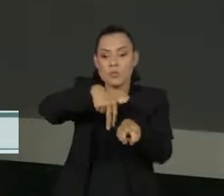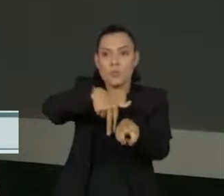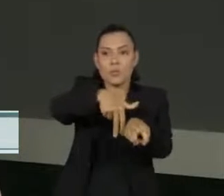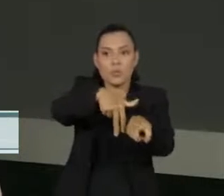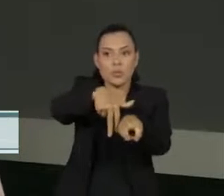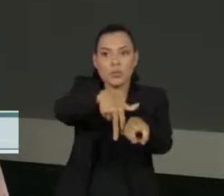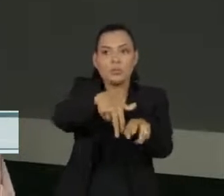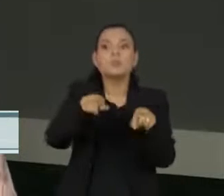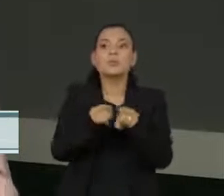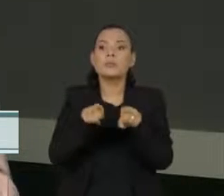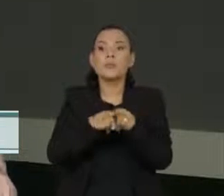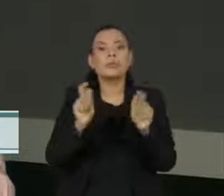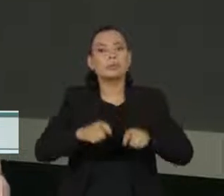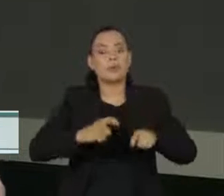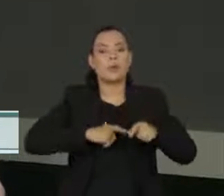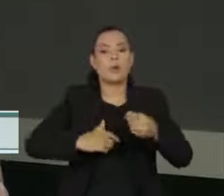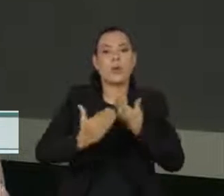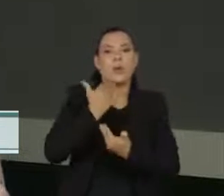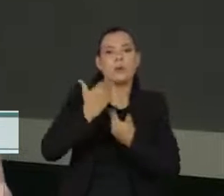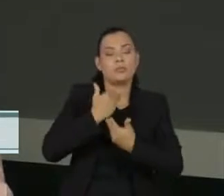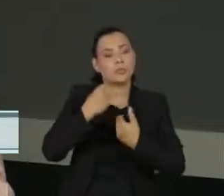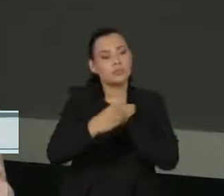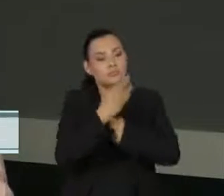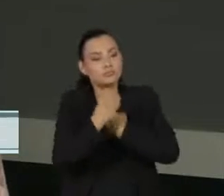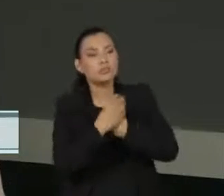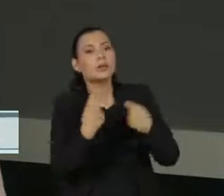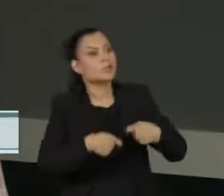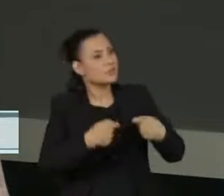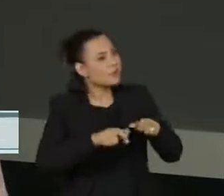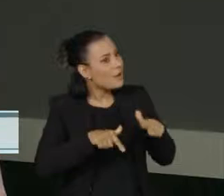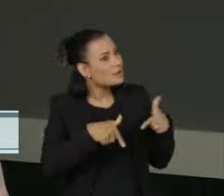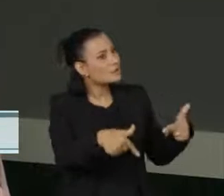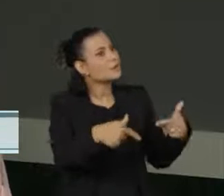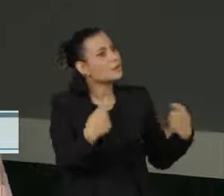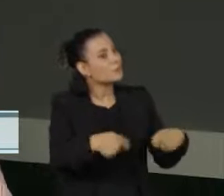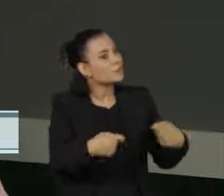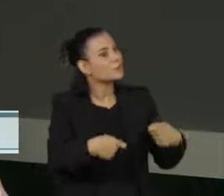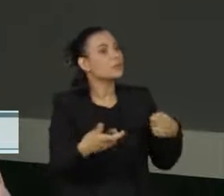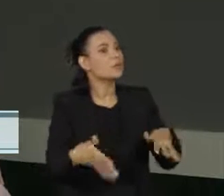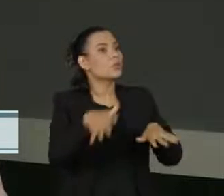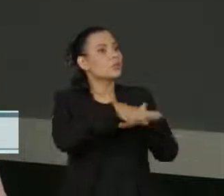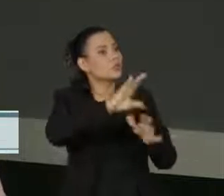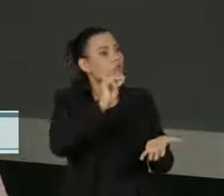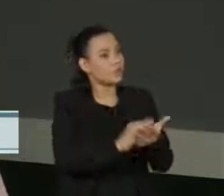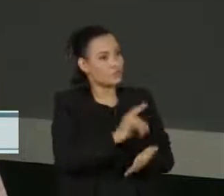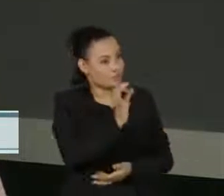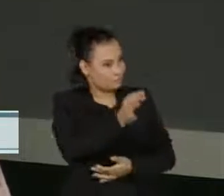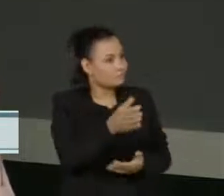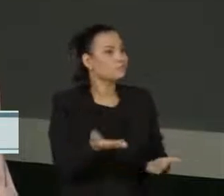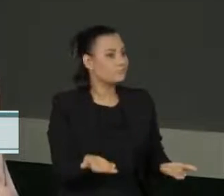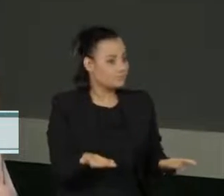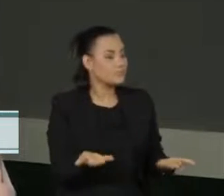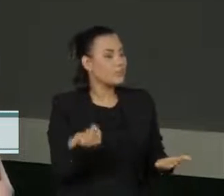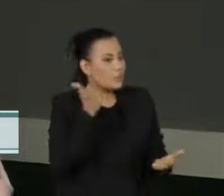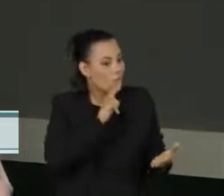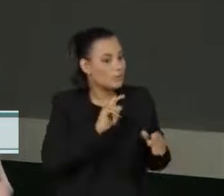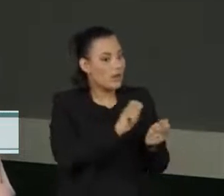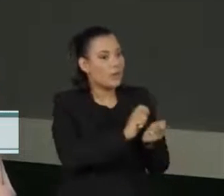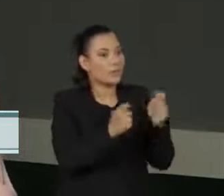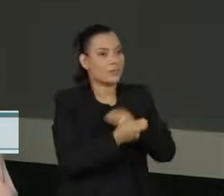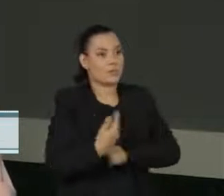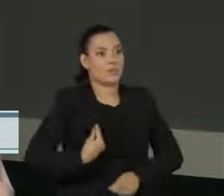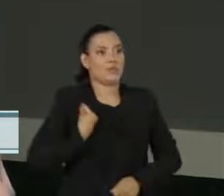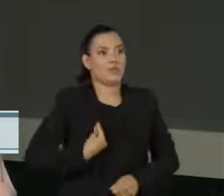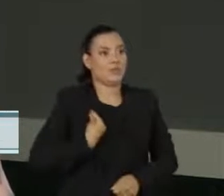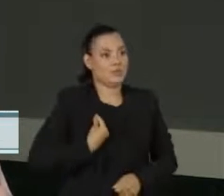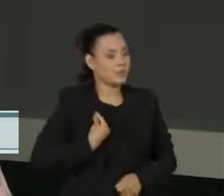que precisam ser adotadas de forma efetiva para a gente falar numa inclusão real e nessa readaptação